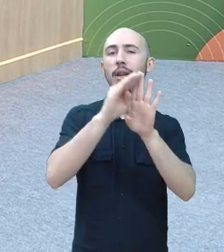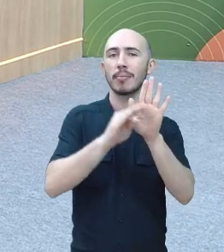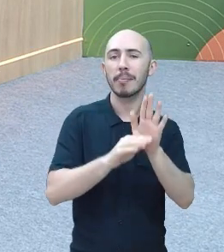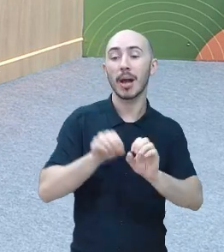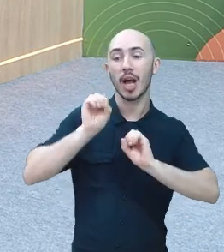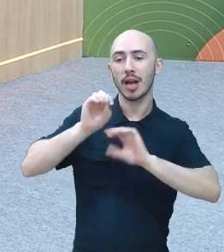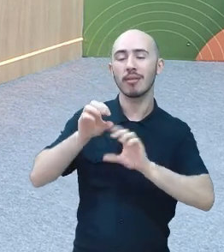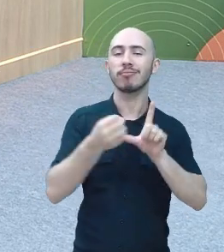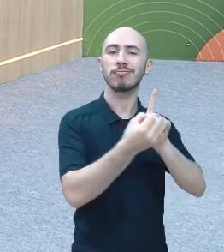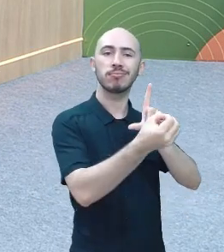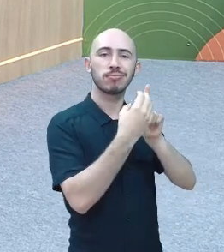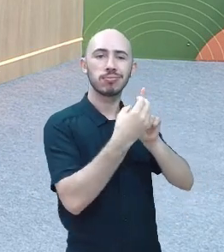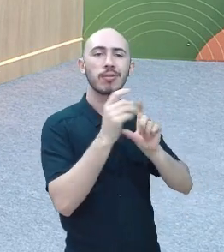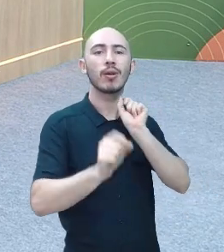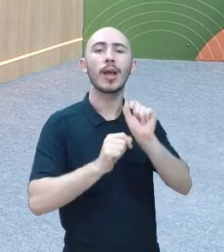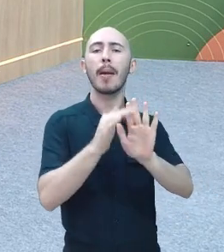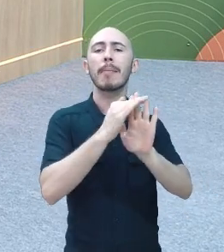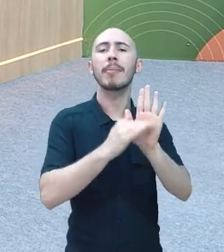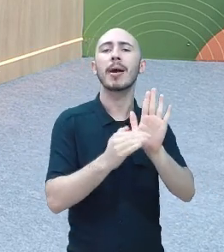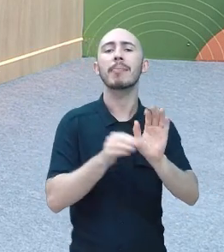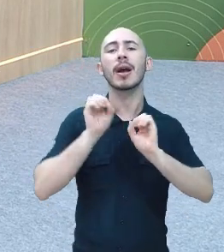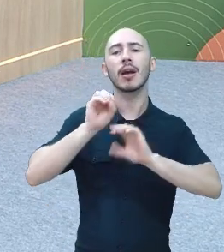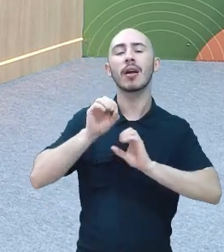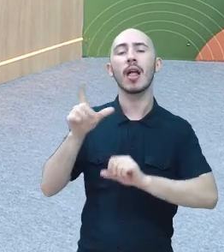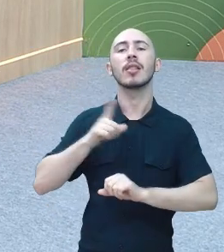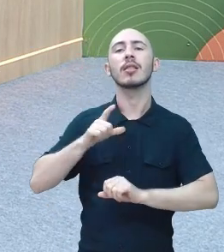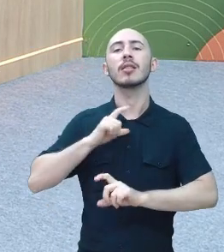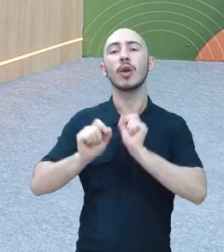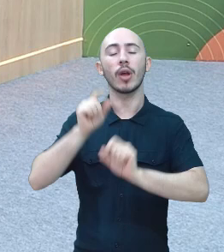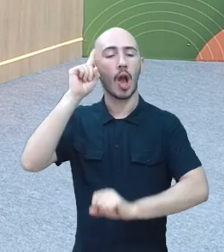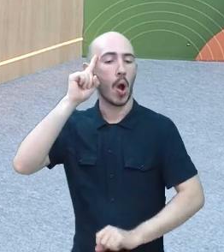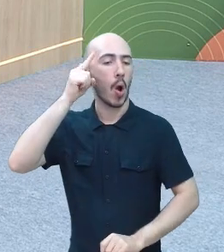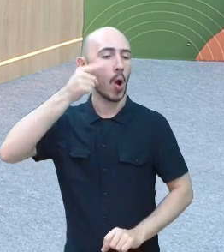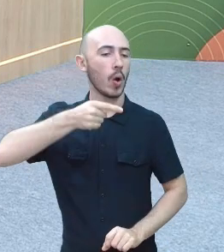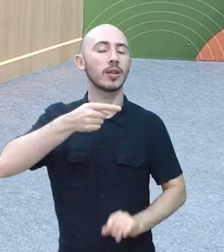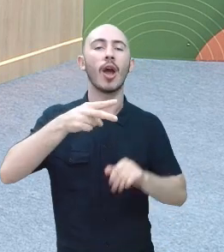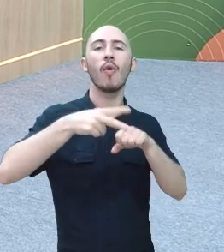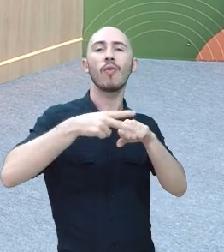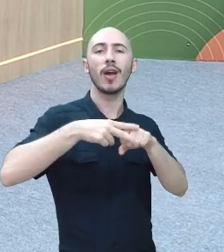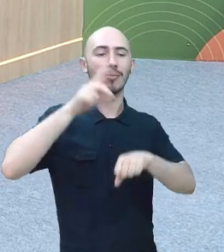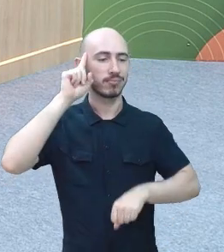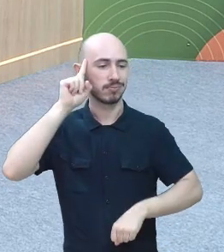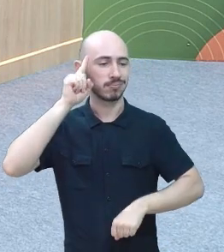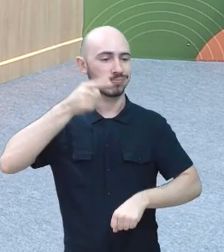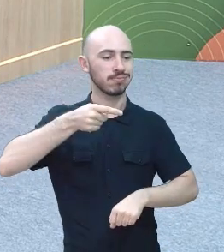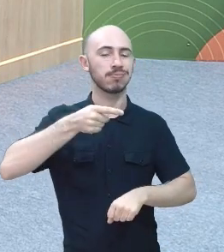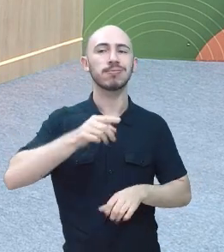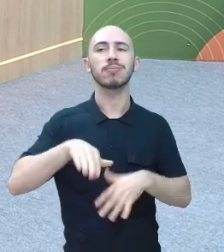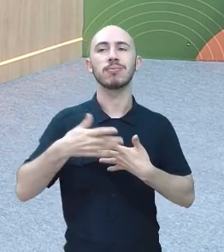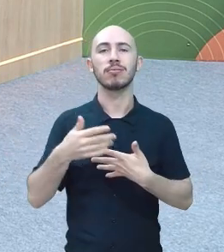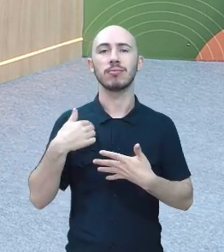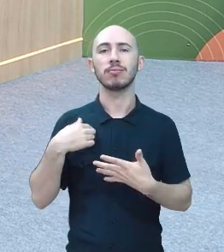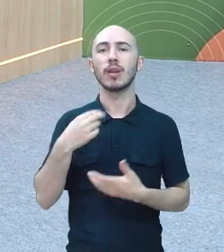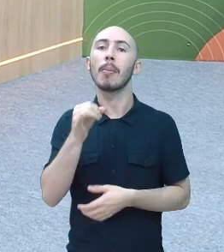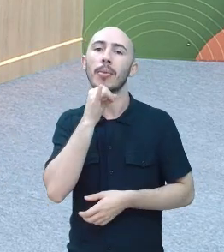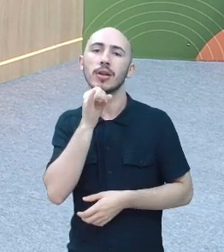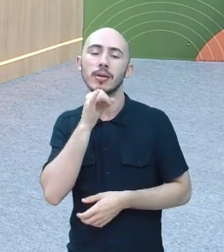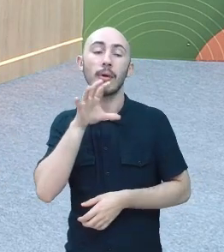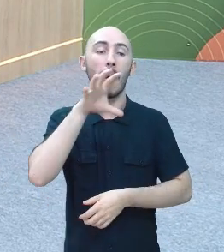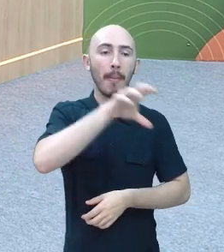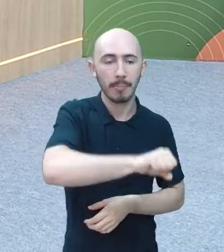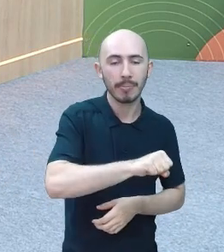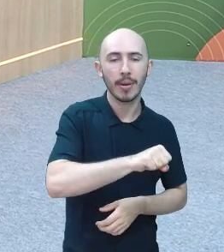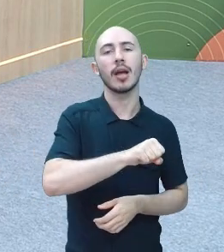aquele texto que dá ordens, né? Que utiliza muito o verbo no imperativo. Então, pegue isso,